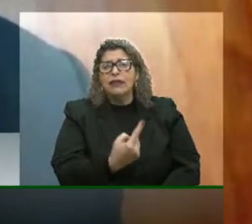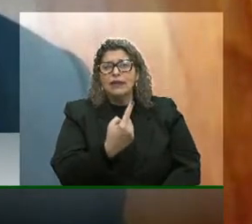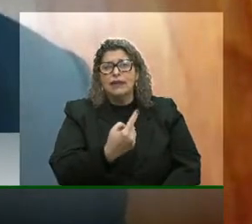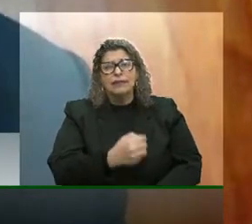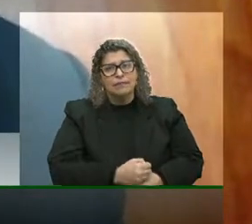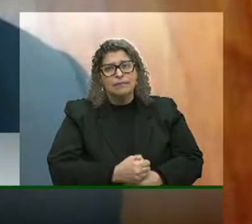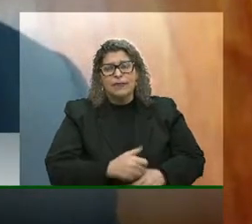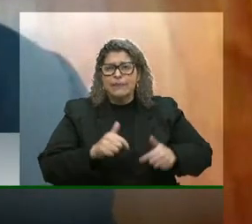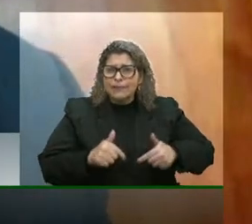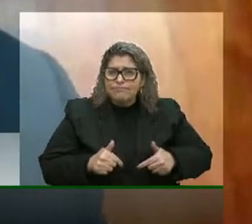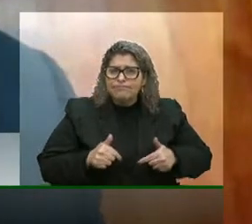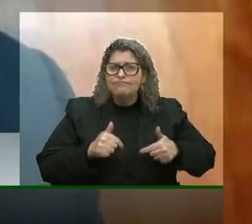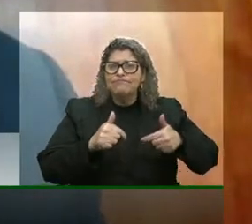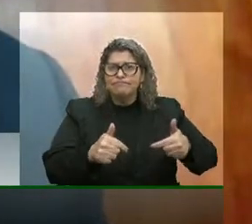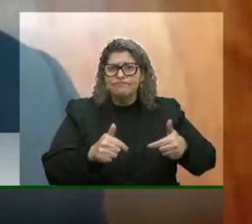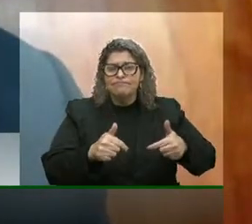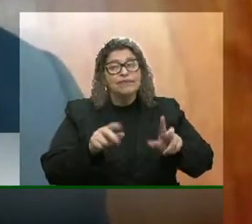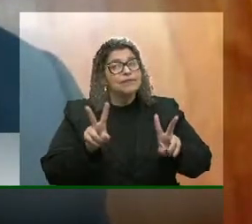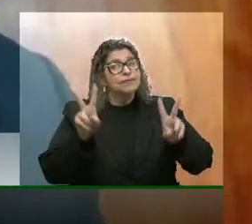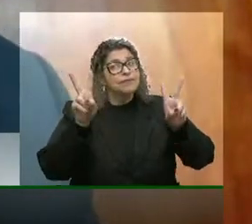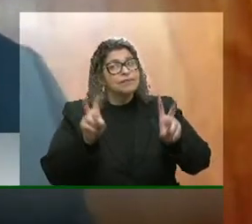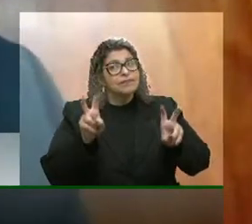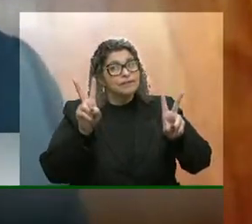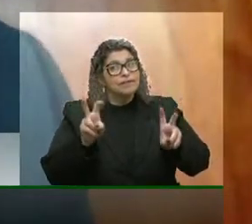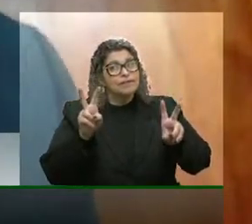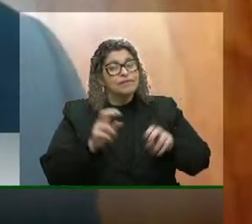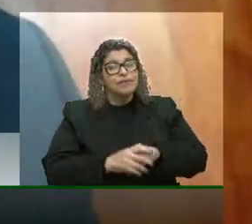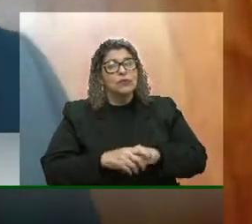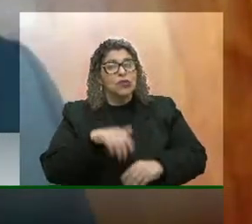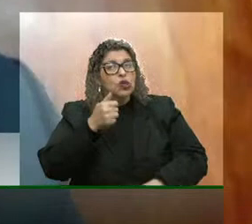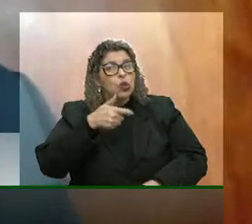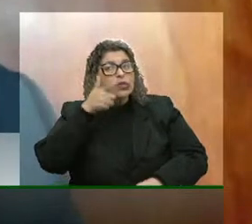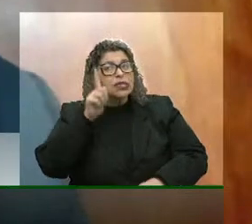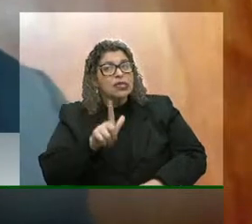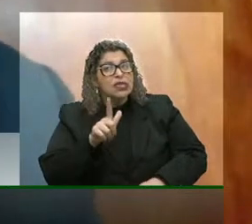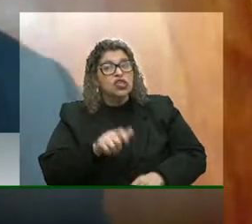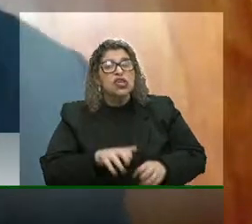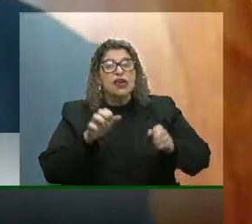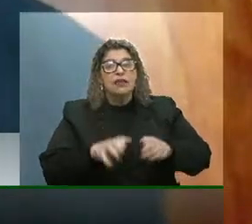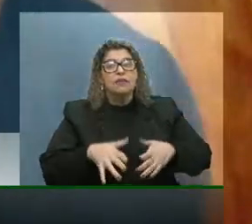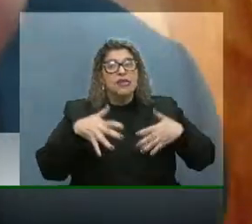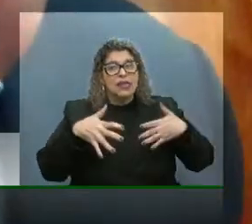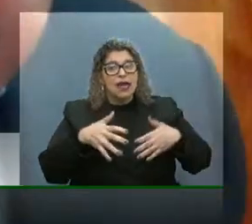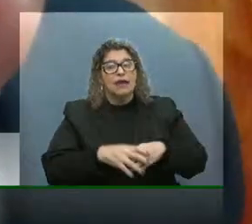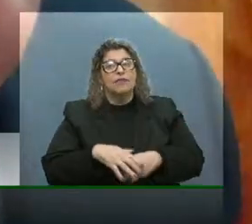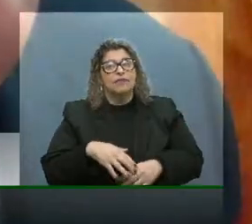extremamente guerreiros para que essa matéria chegasse tarde, mas chegasse aqui no plenário. Abraço, Frederico. Né?